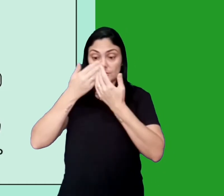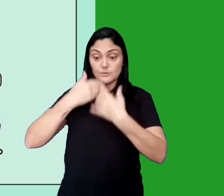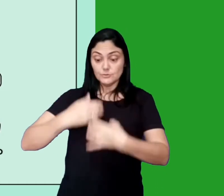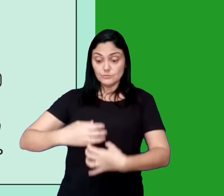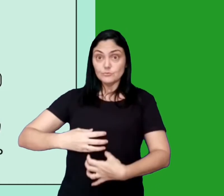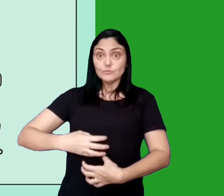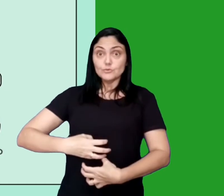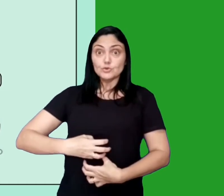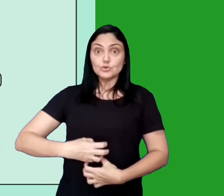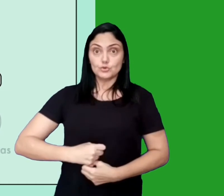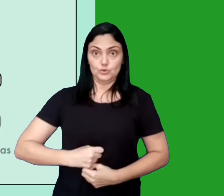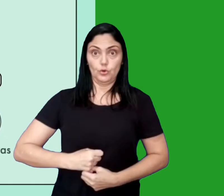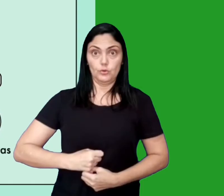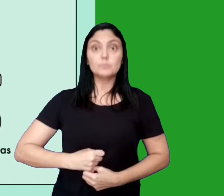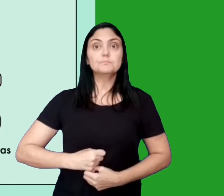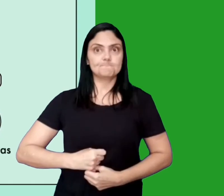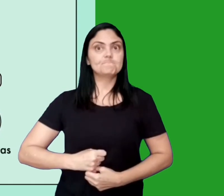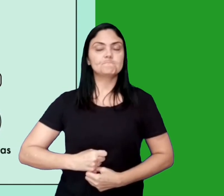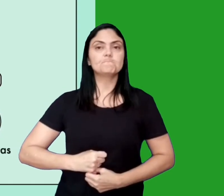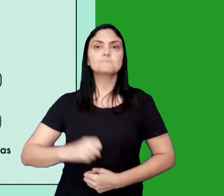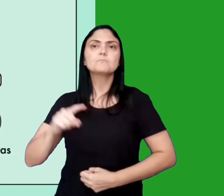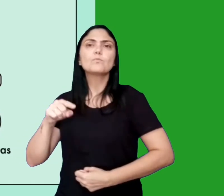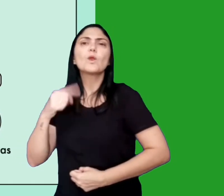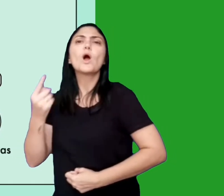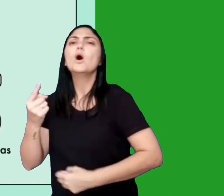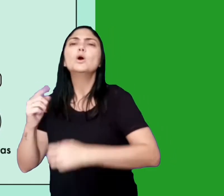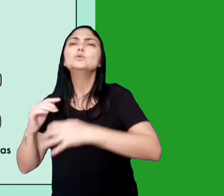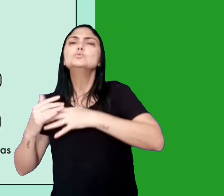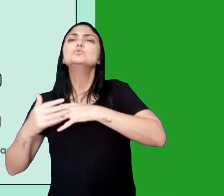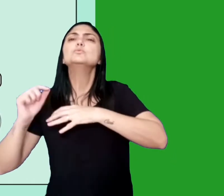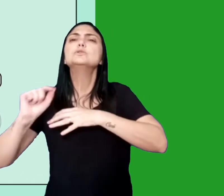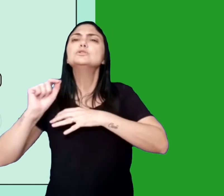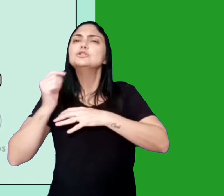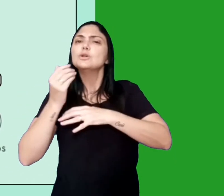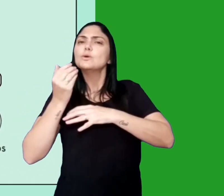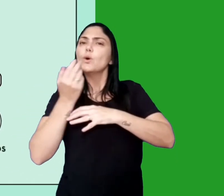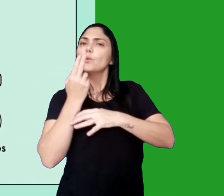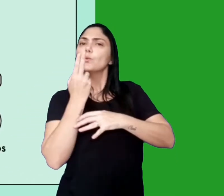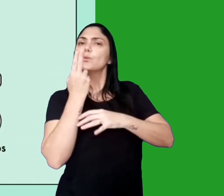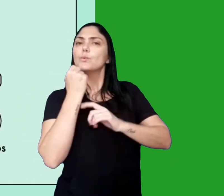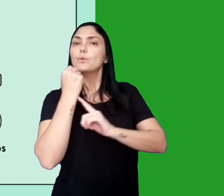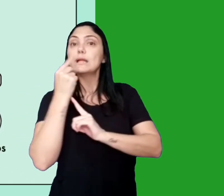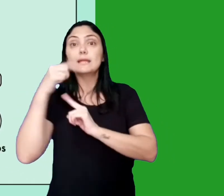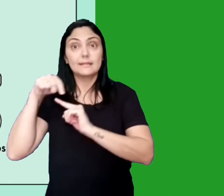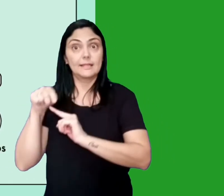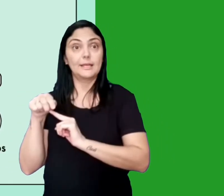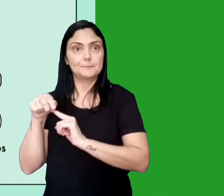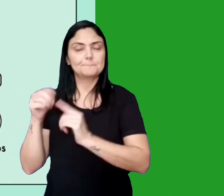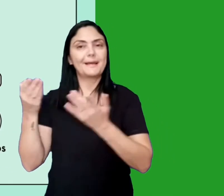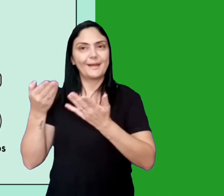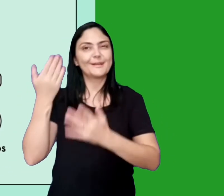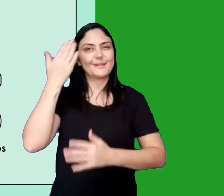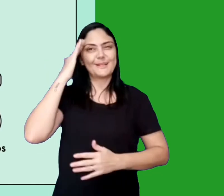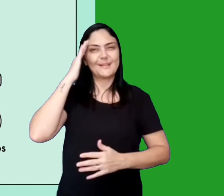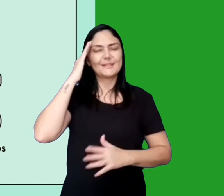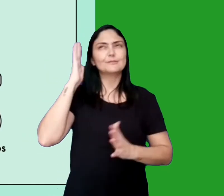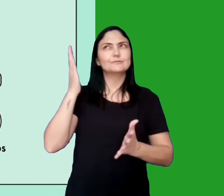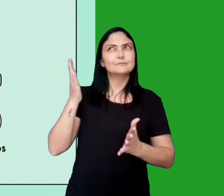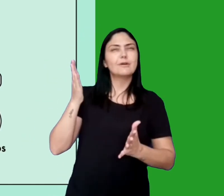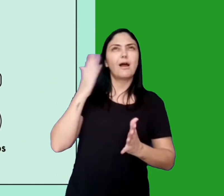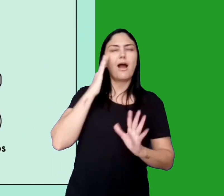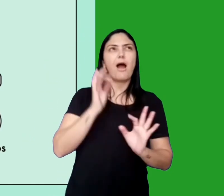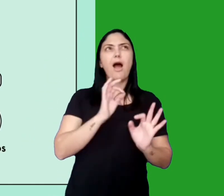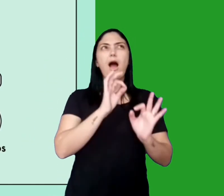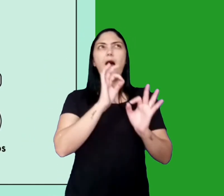músculos no estômago. O outro processo é químico, pela liberação de substâncias que vão digerir os nutrientes. Bem, até agora nós já tivemos